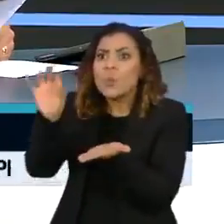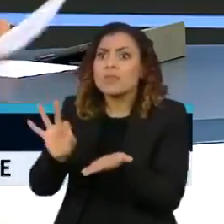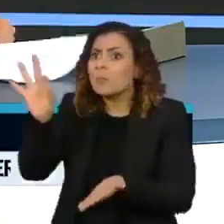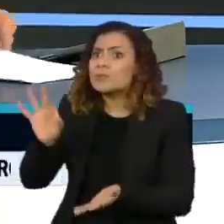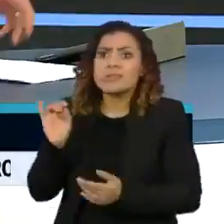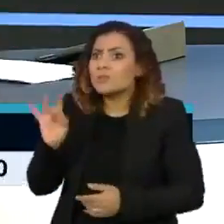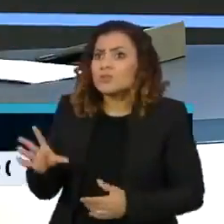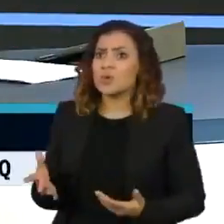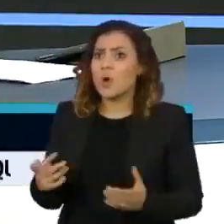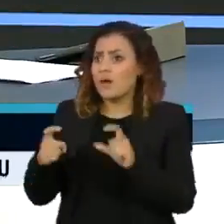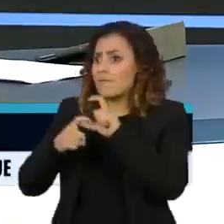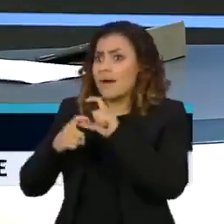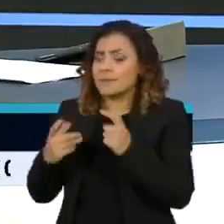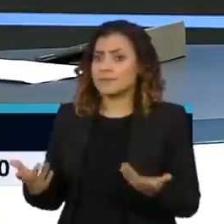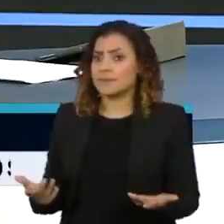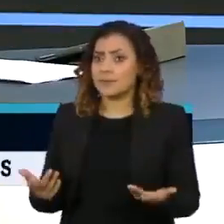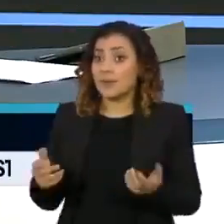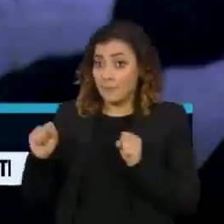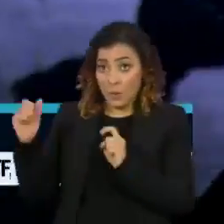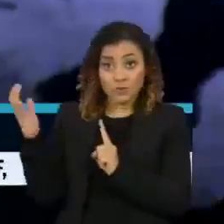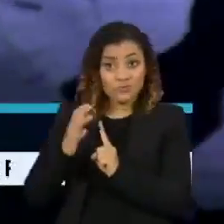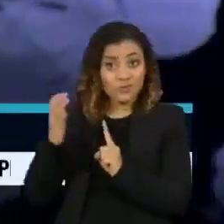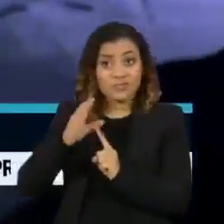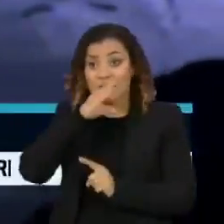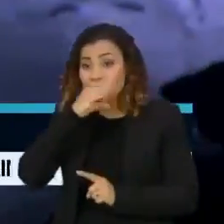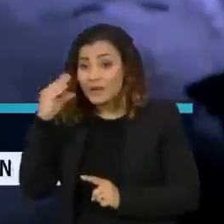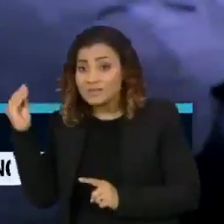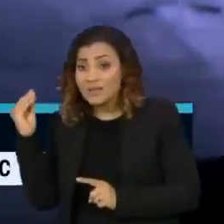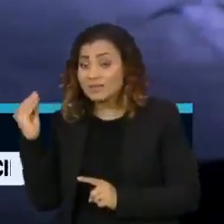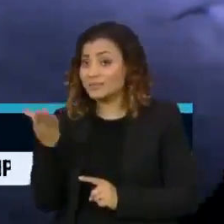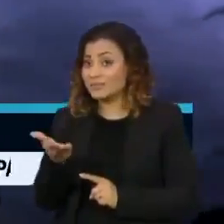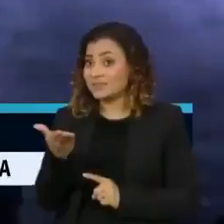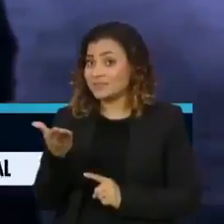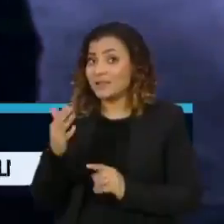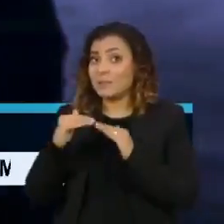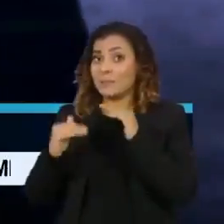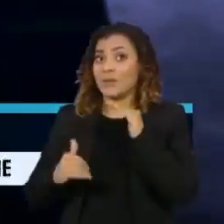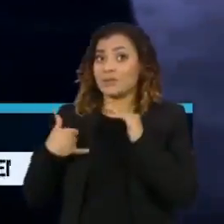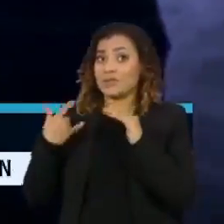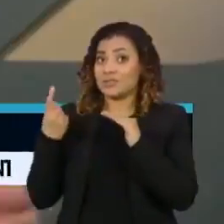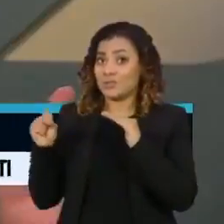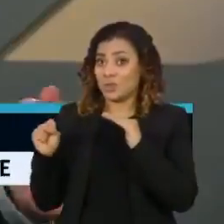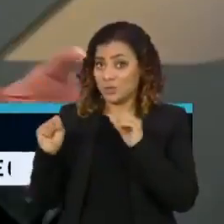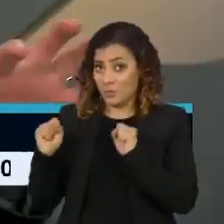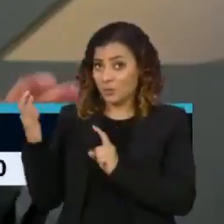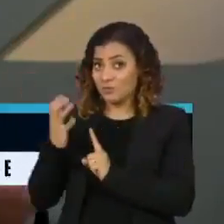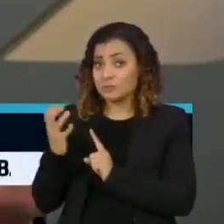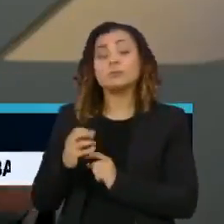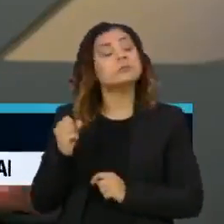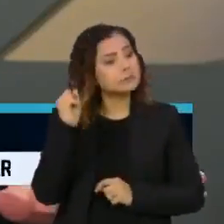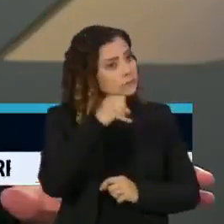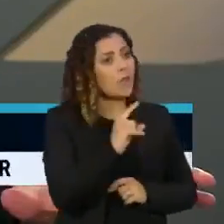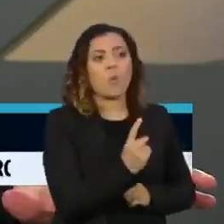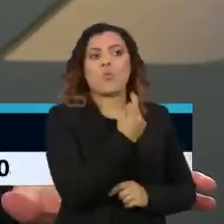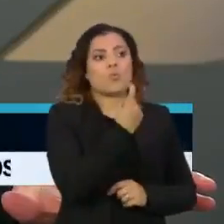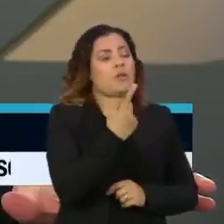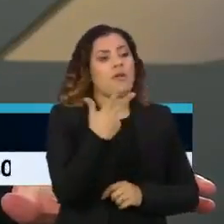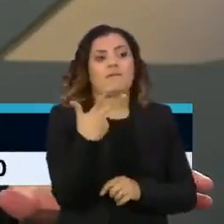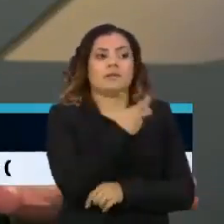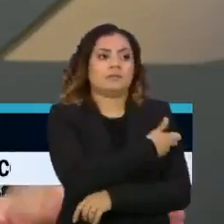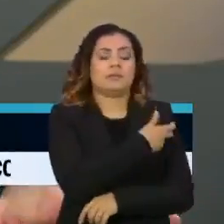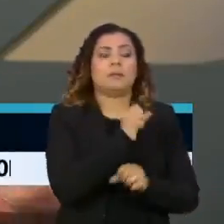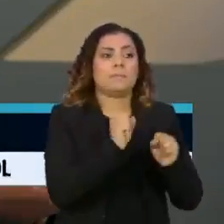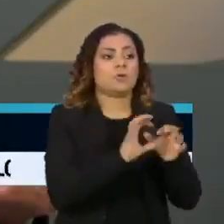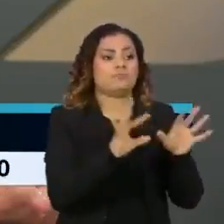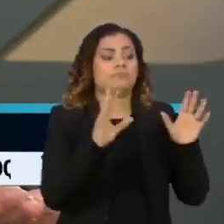da fazer pode impactar a vacinação de adolescentes com menos de 18 anos sim porque a única vacina que